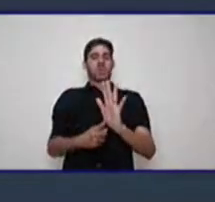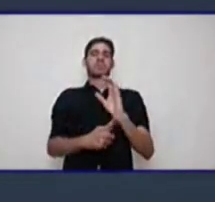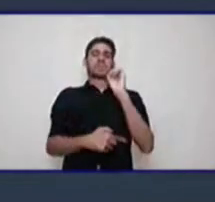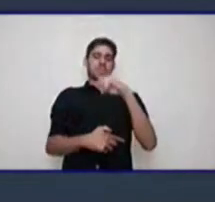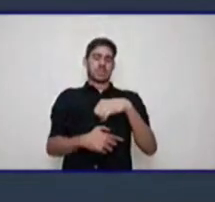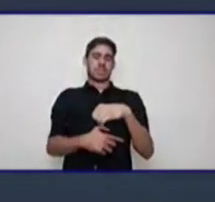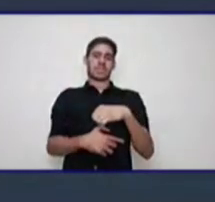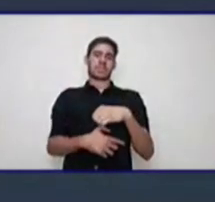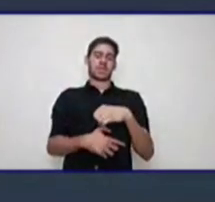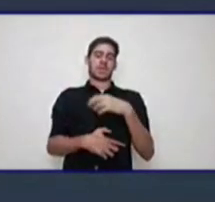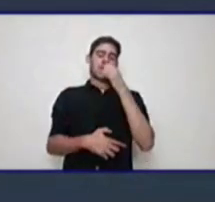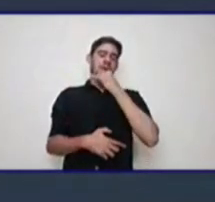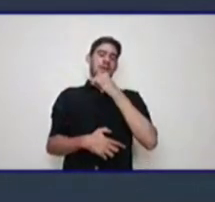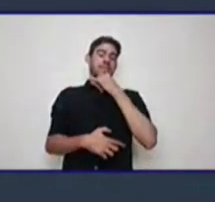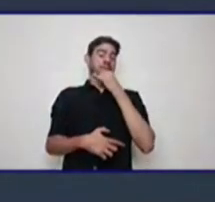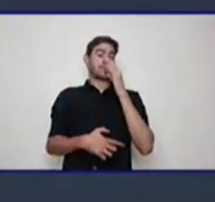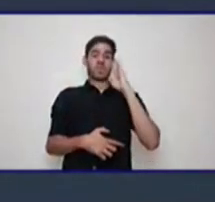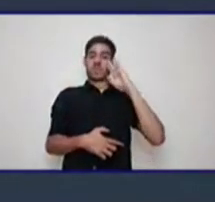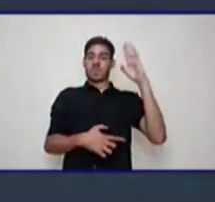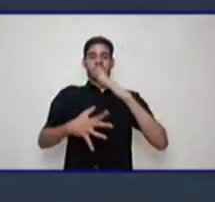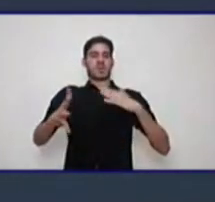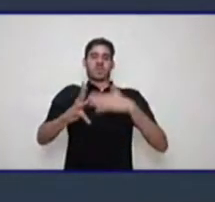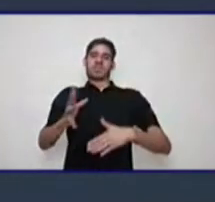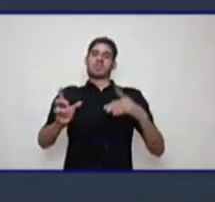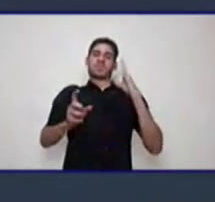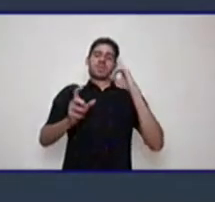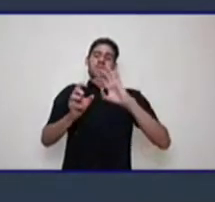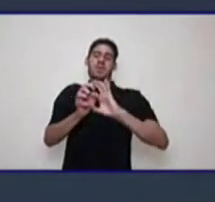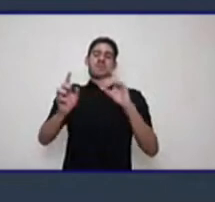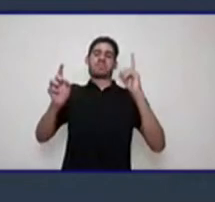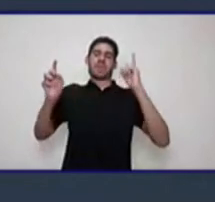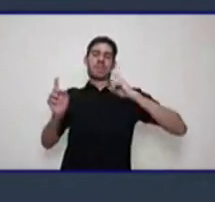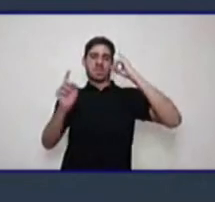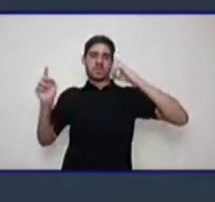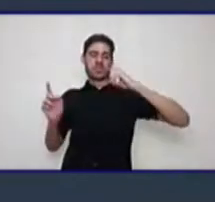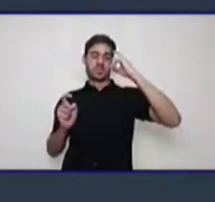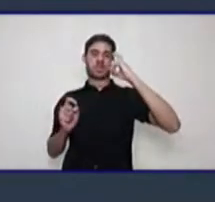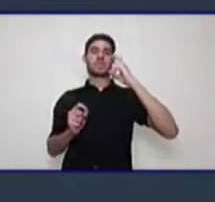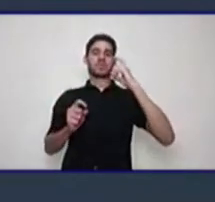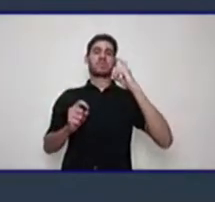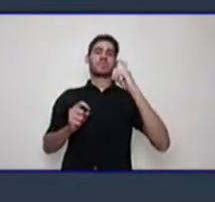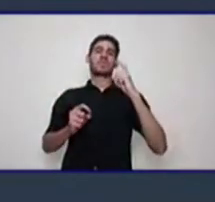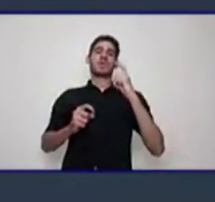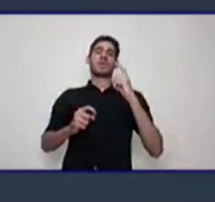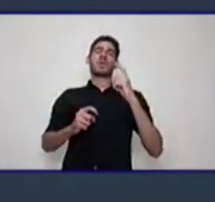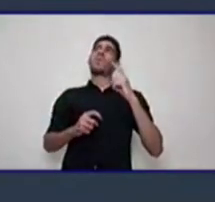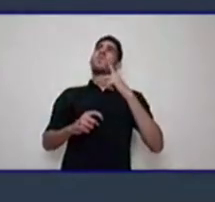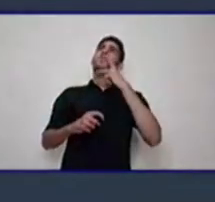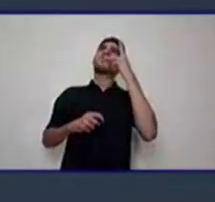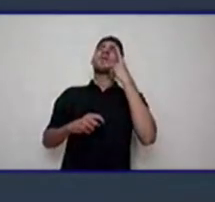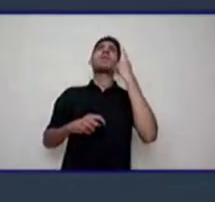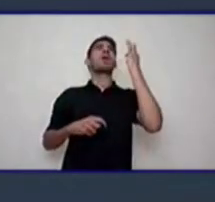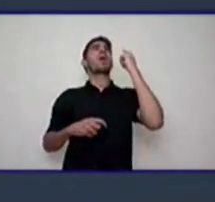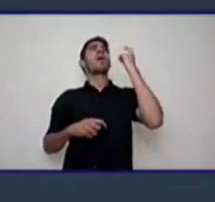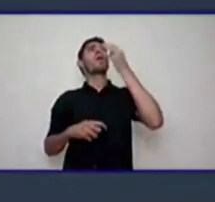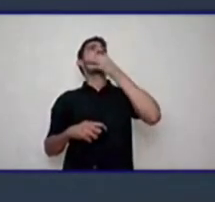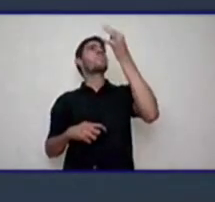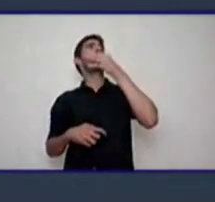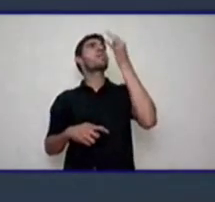grandes exemplos de limitação à liberdade de expressão. Ao expor suas ideias, o indivíduo